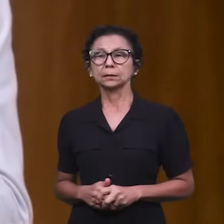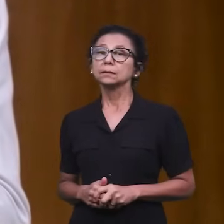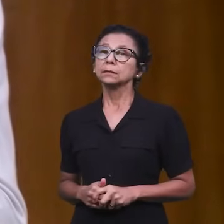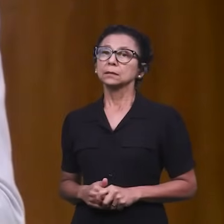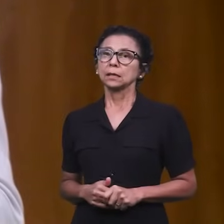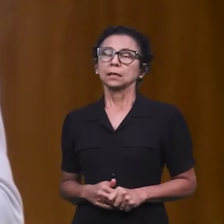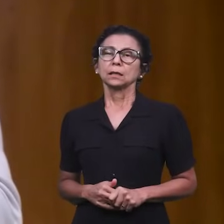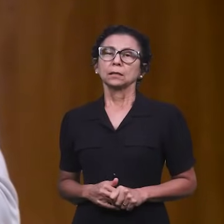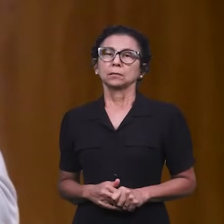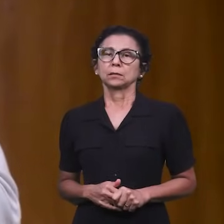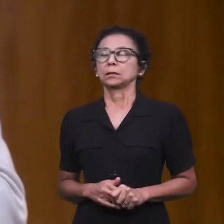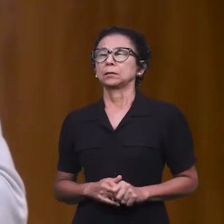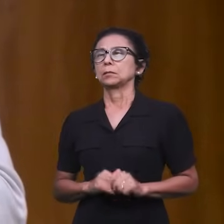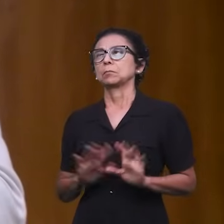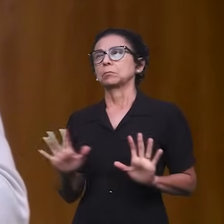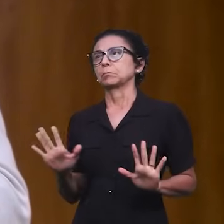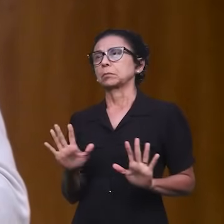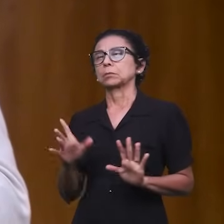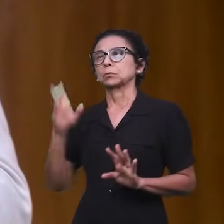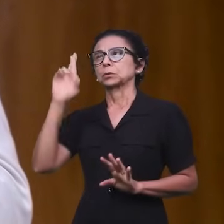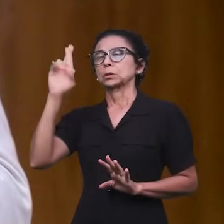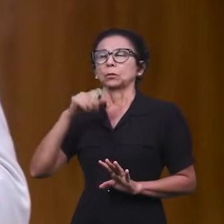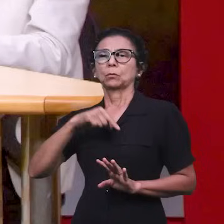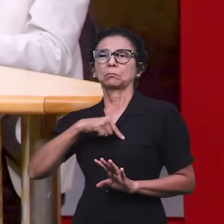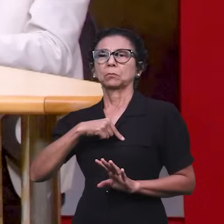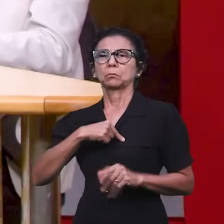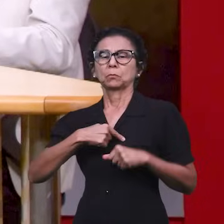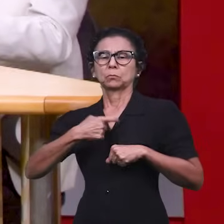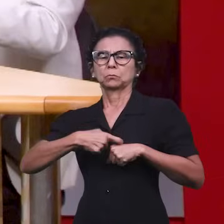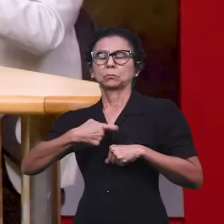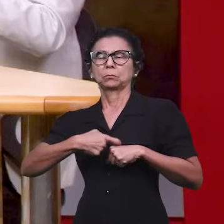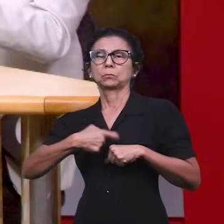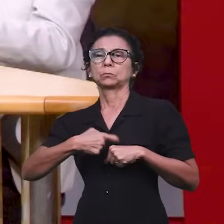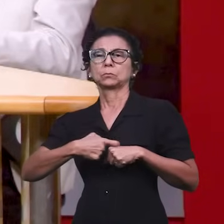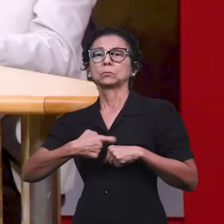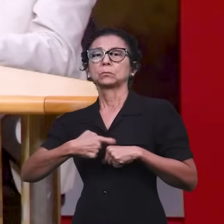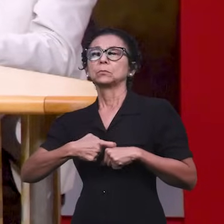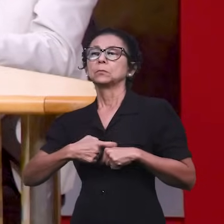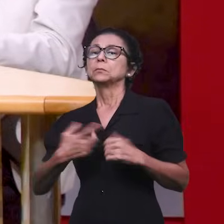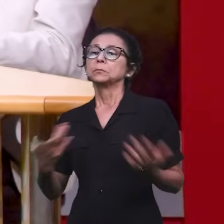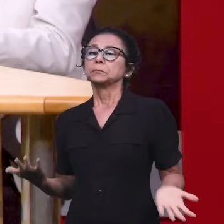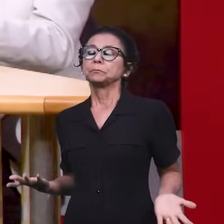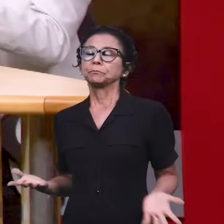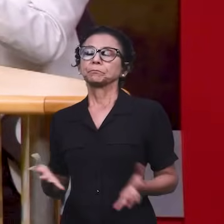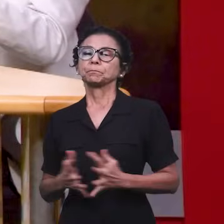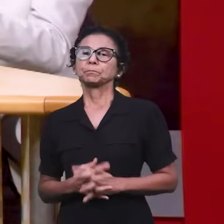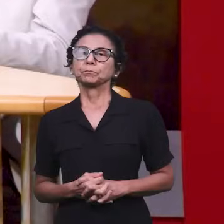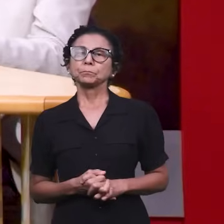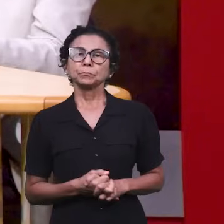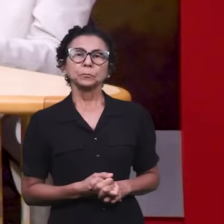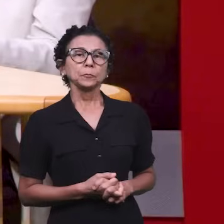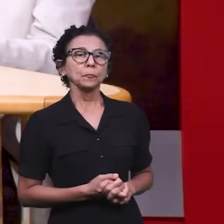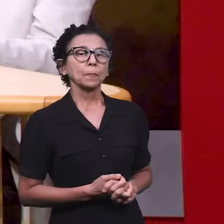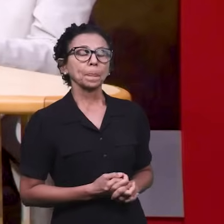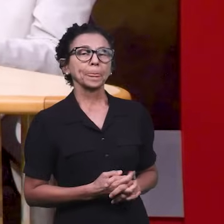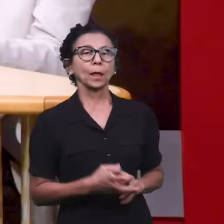do que o Denilson colocou muito bem. Um juízo estabelecido, muros que vão